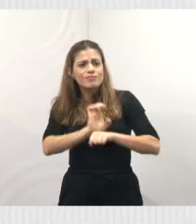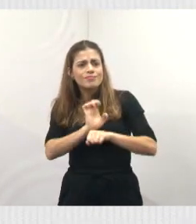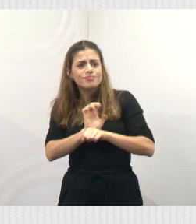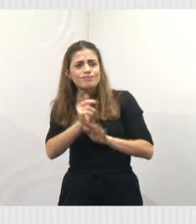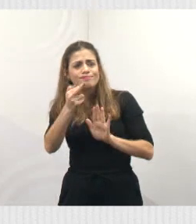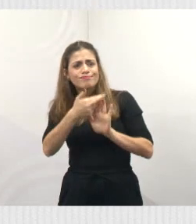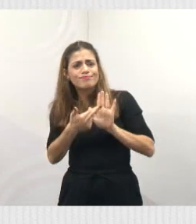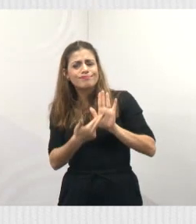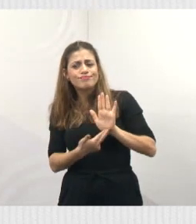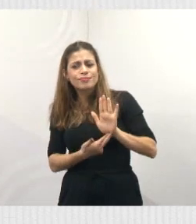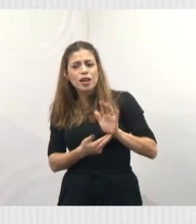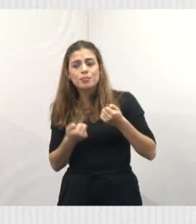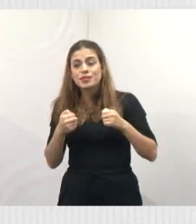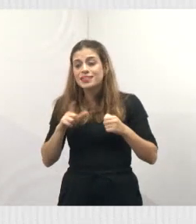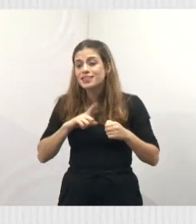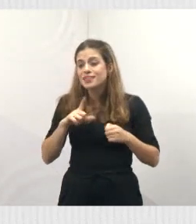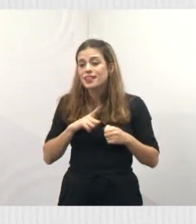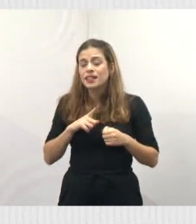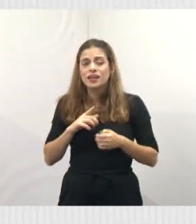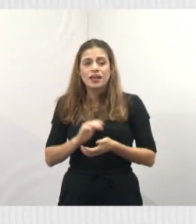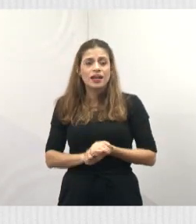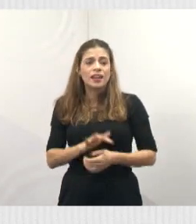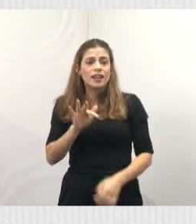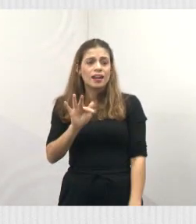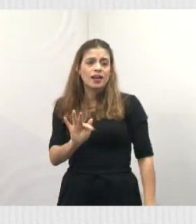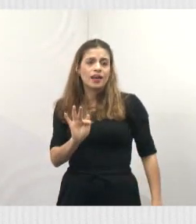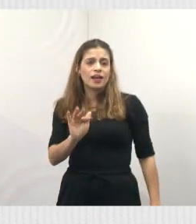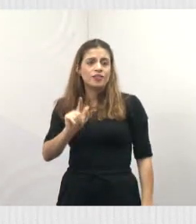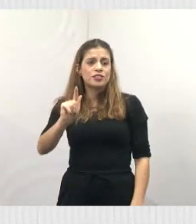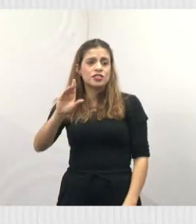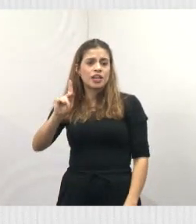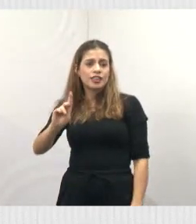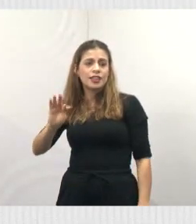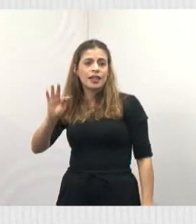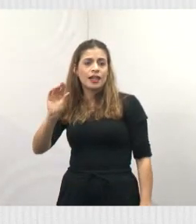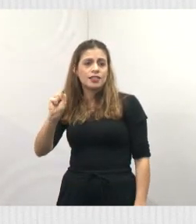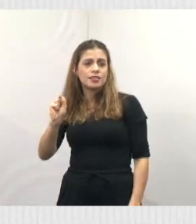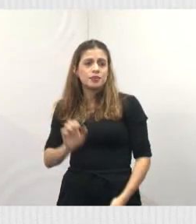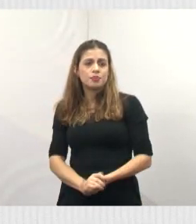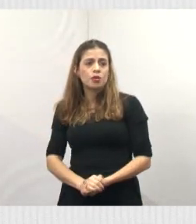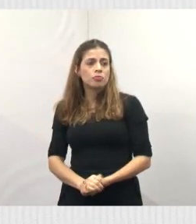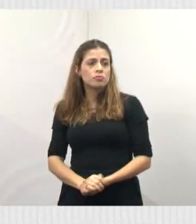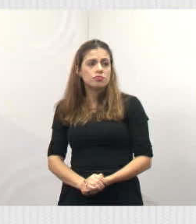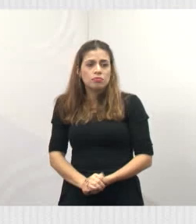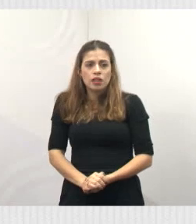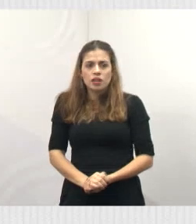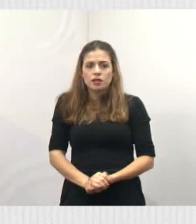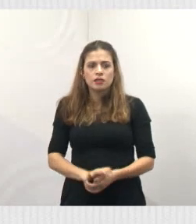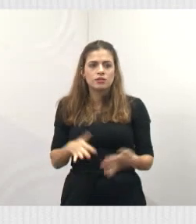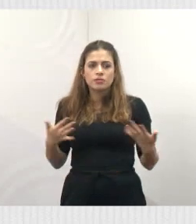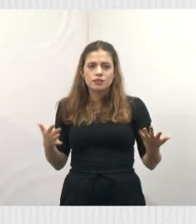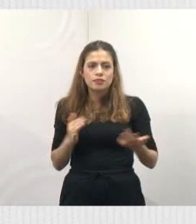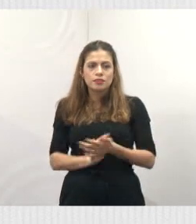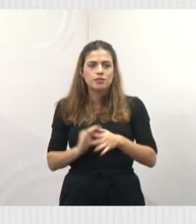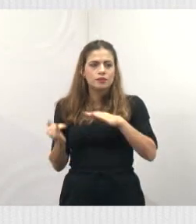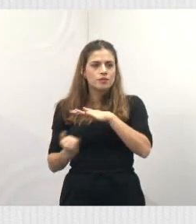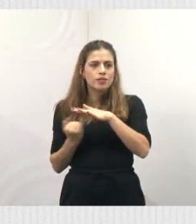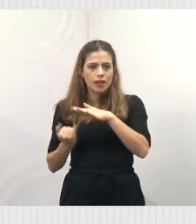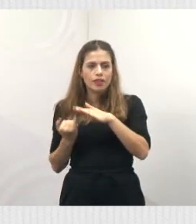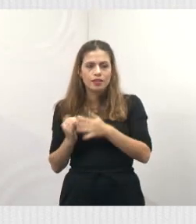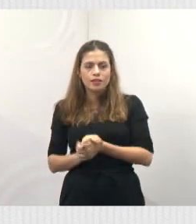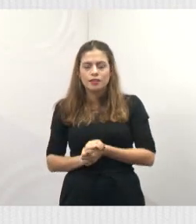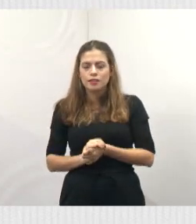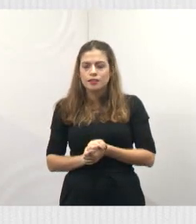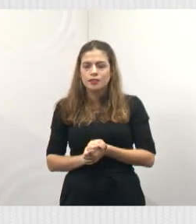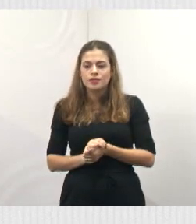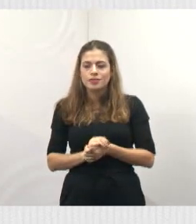estatutário, precisa de fundo de garantia por tempo de serviço. Fundo de garantia por tempo de serviço é um instituto do direito do trabalho